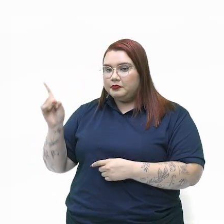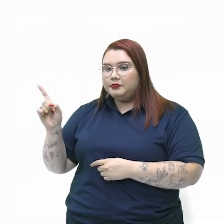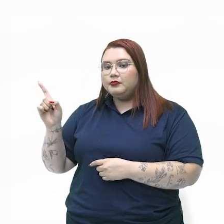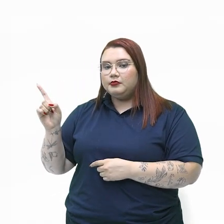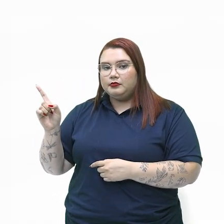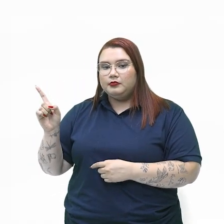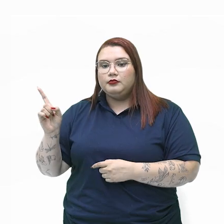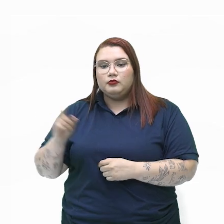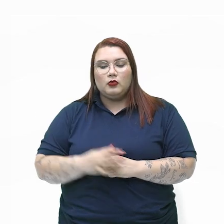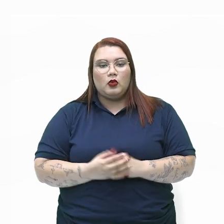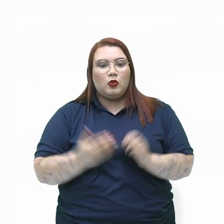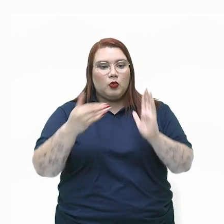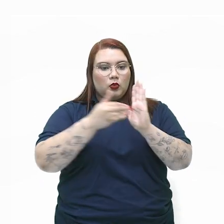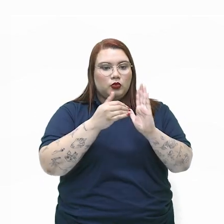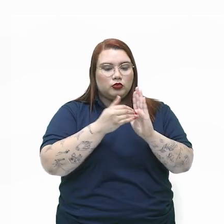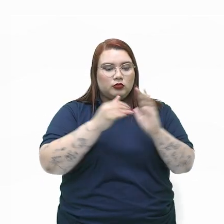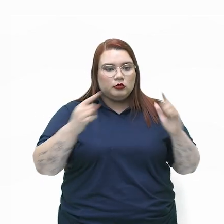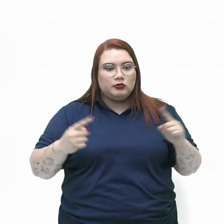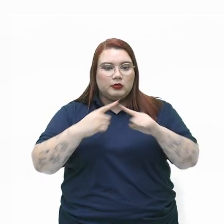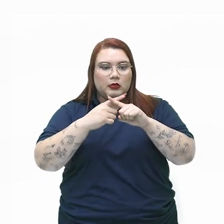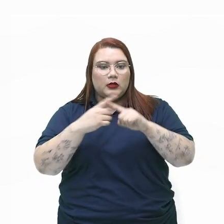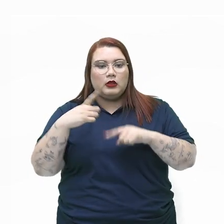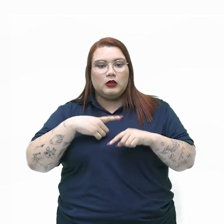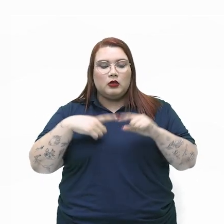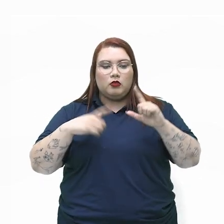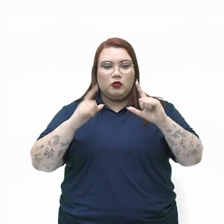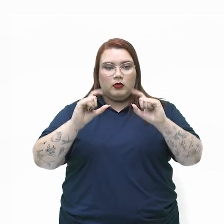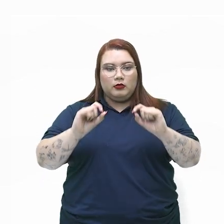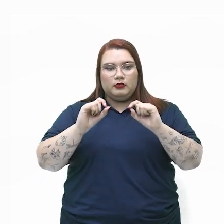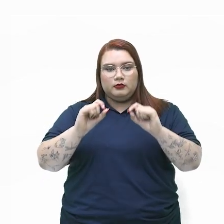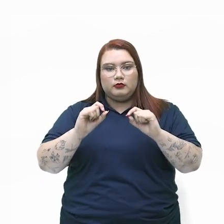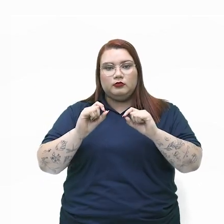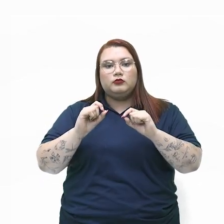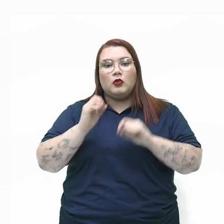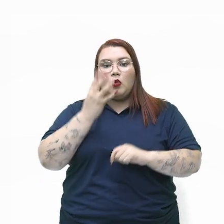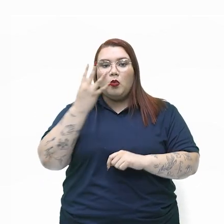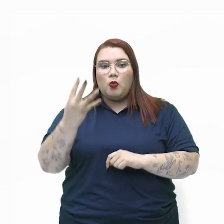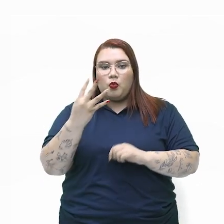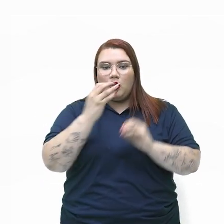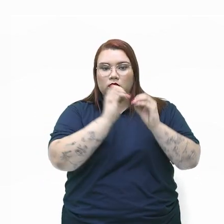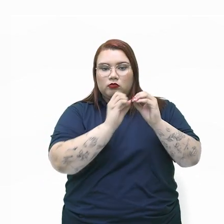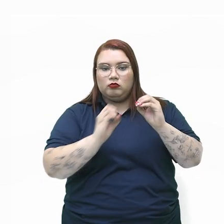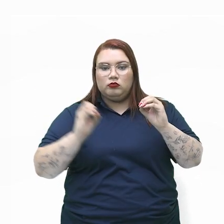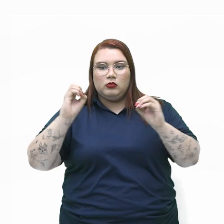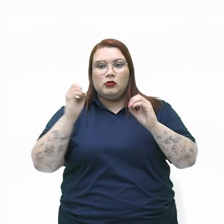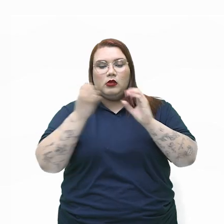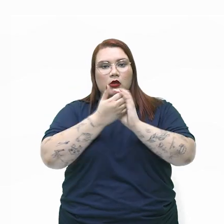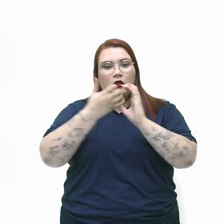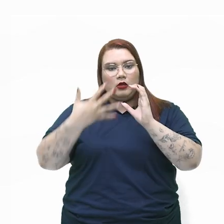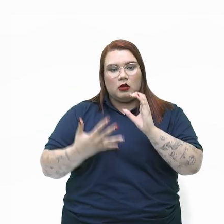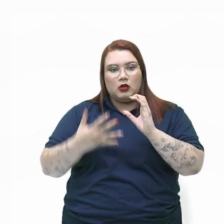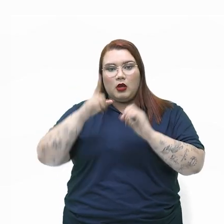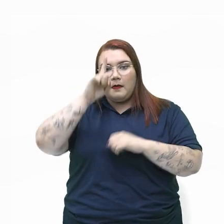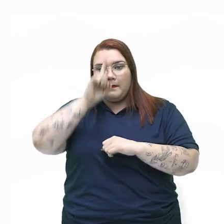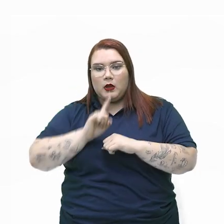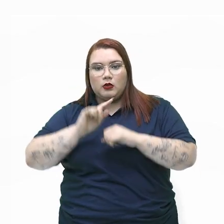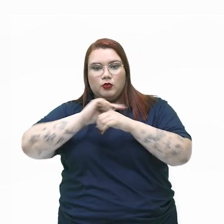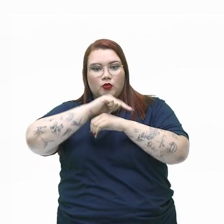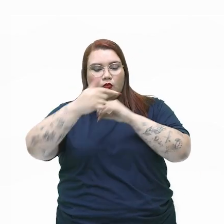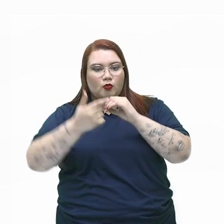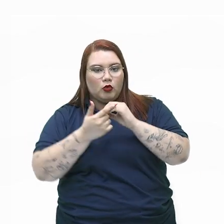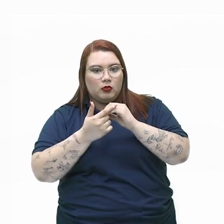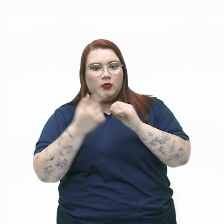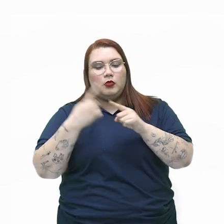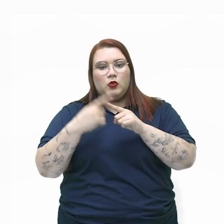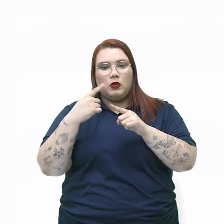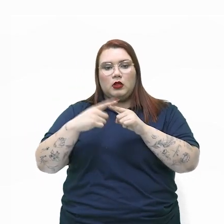dessas características. No final desse cruzamento, o que a gente identificou? 4 sementes apresentaram características